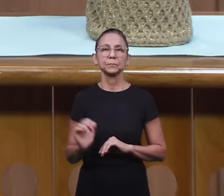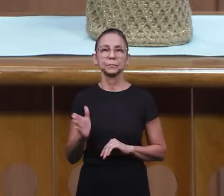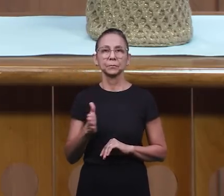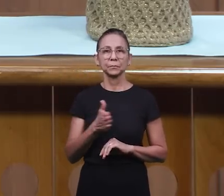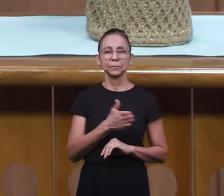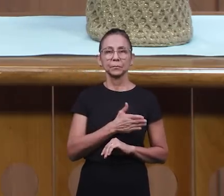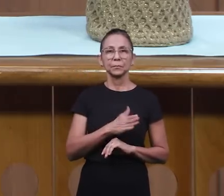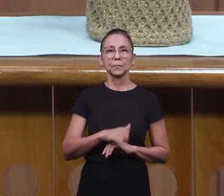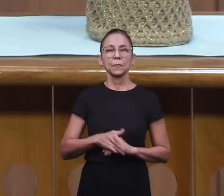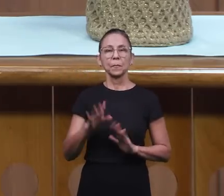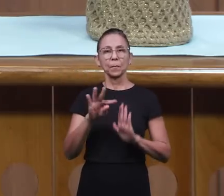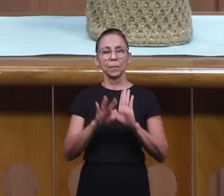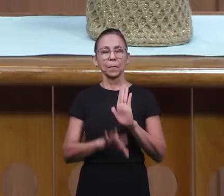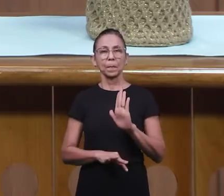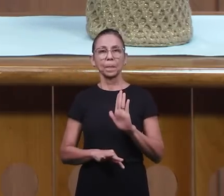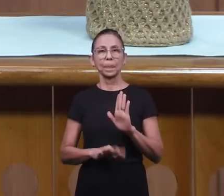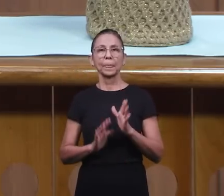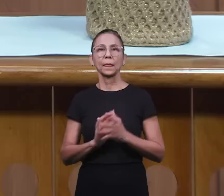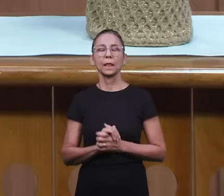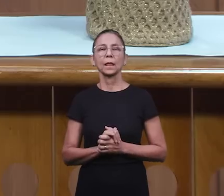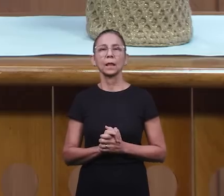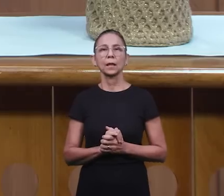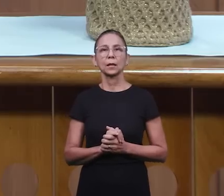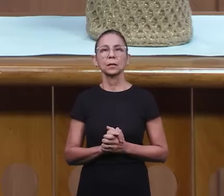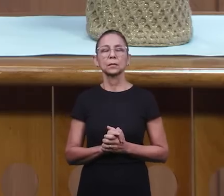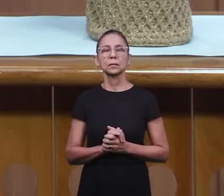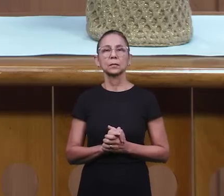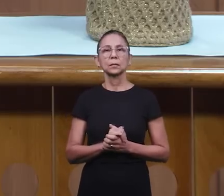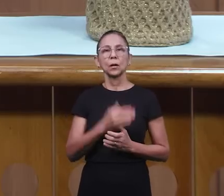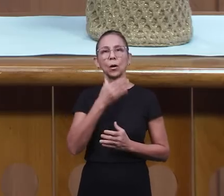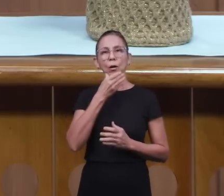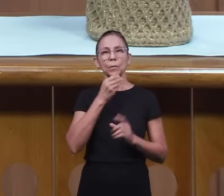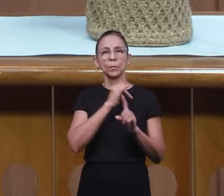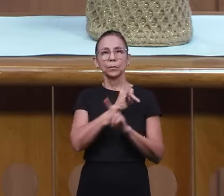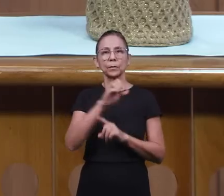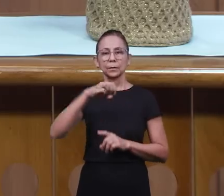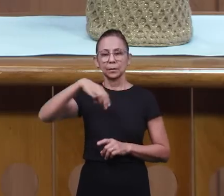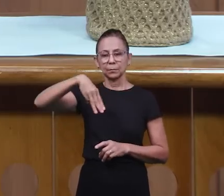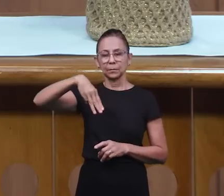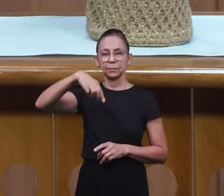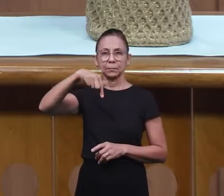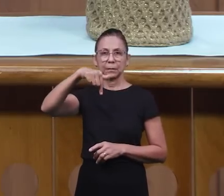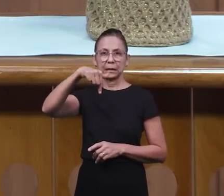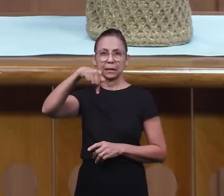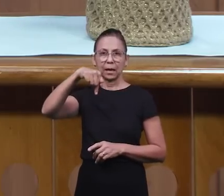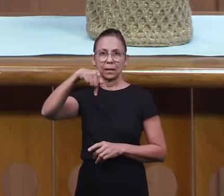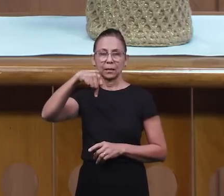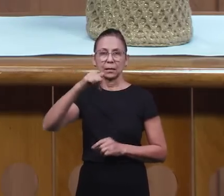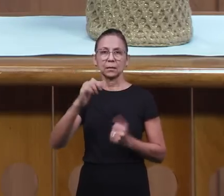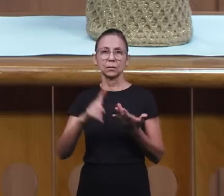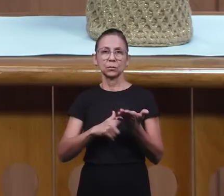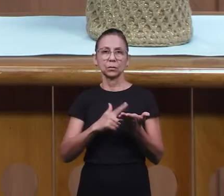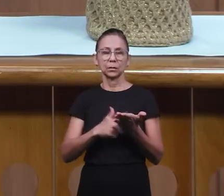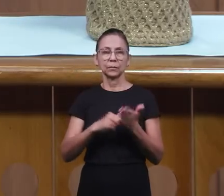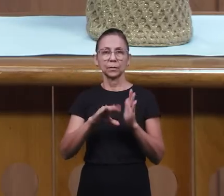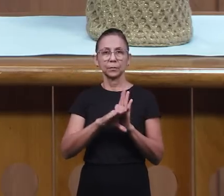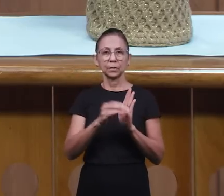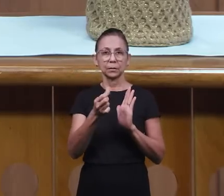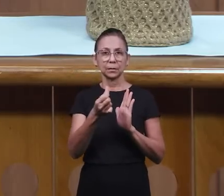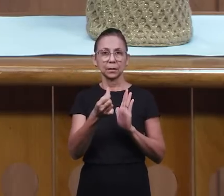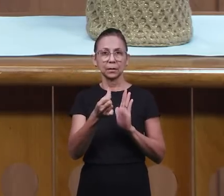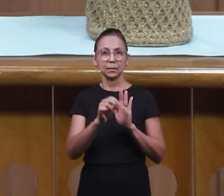vamos ler está lá no livro do profeta Miqueias. Miqueias, no capítulo